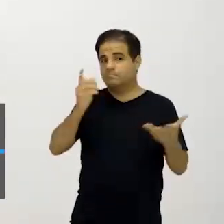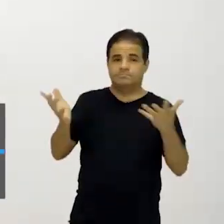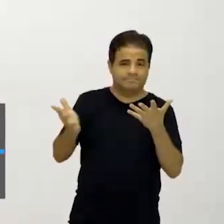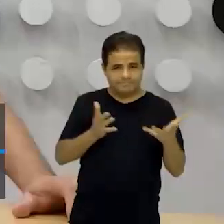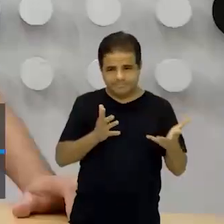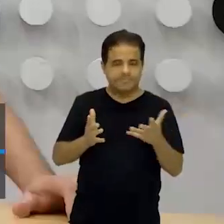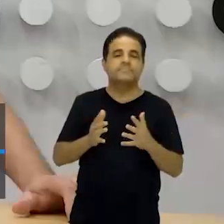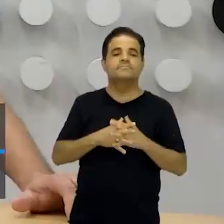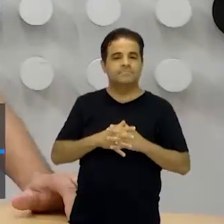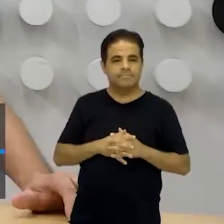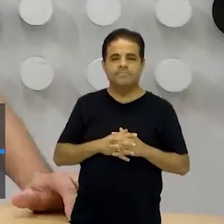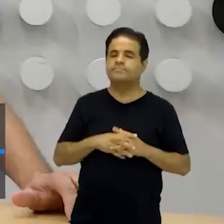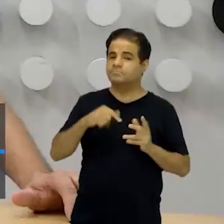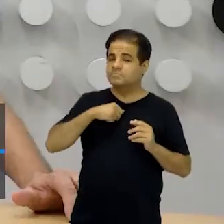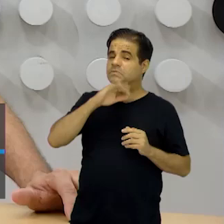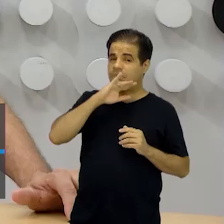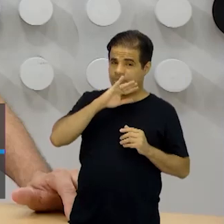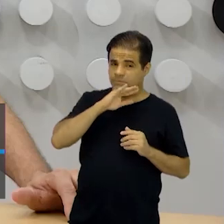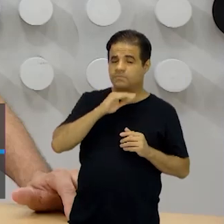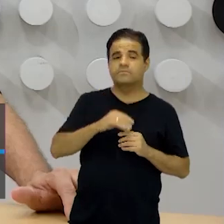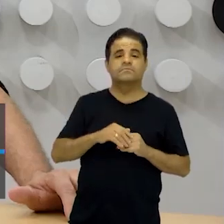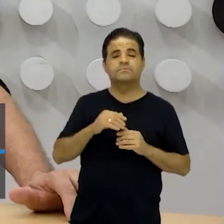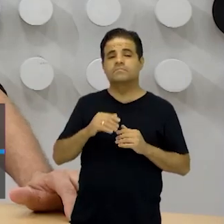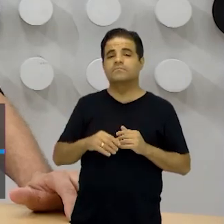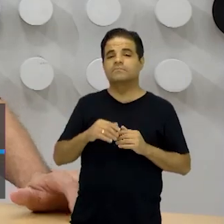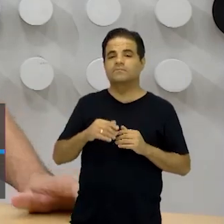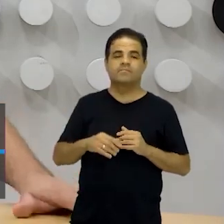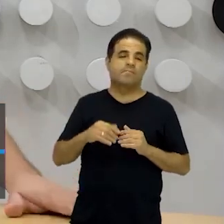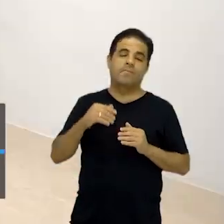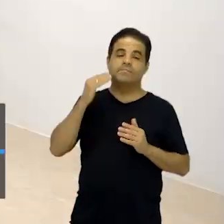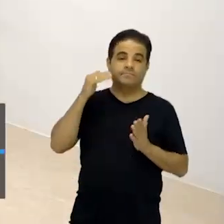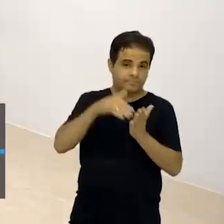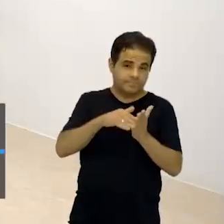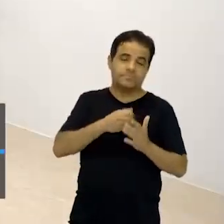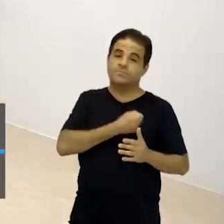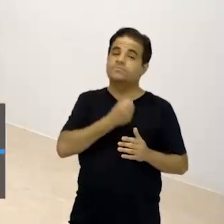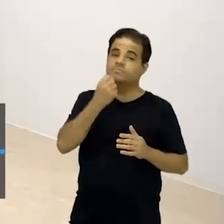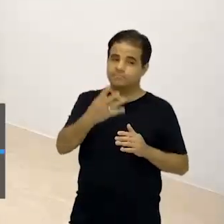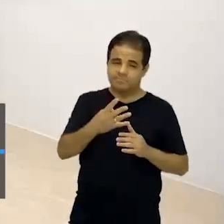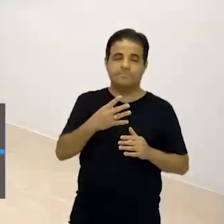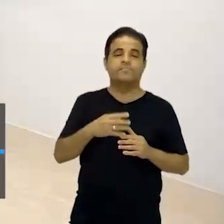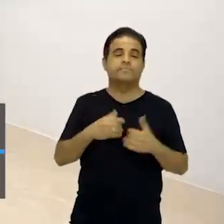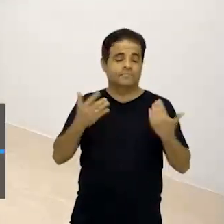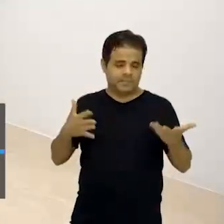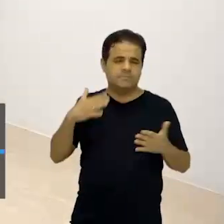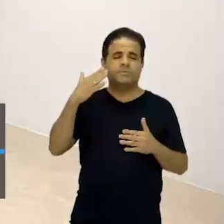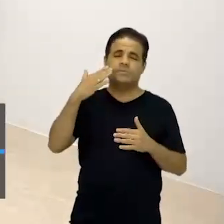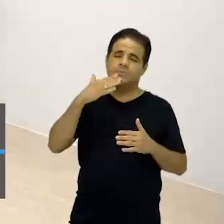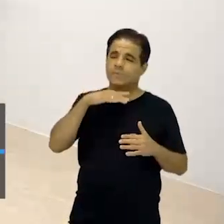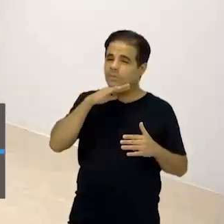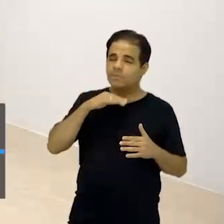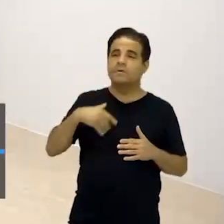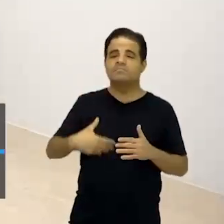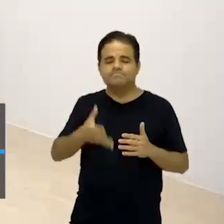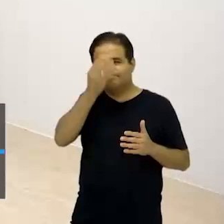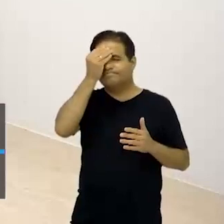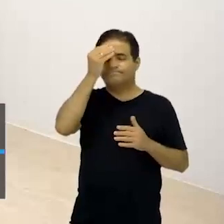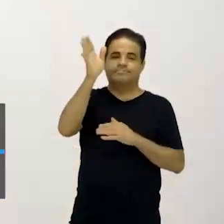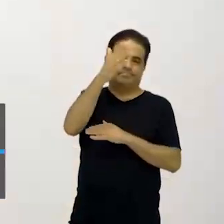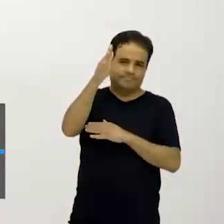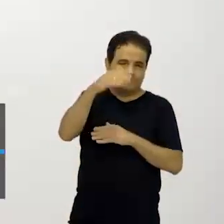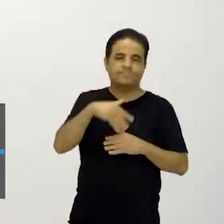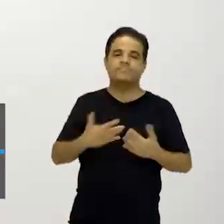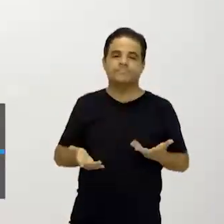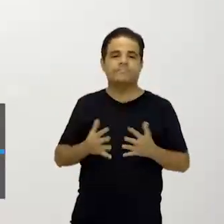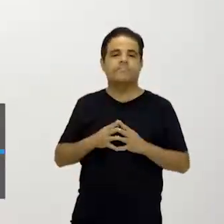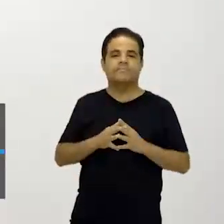Eu sou ruim de bandeira, viu? Eu só saberia até a letra 4. Até o número 4. Nossa, sou ruim de número também, né? Também é ruim de números. É normal, né? Ruim de